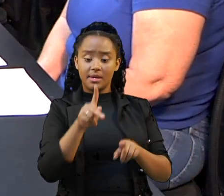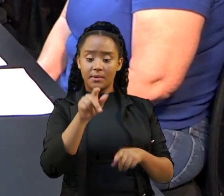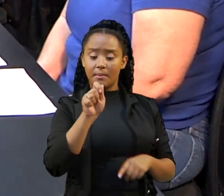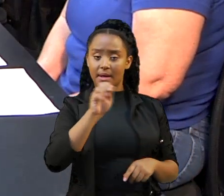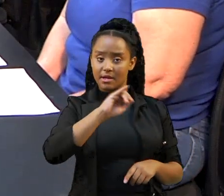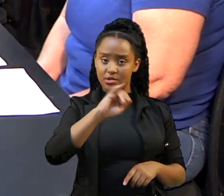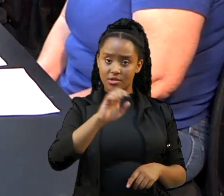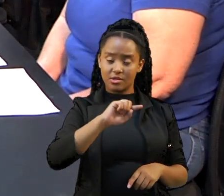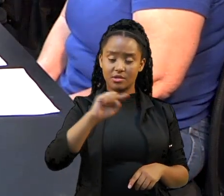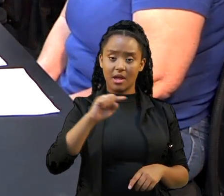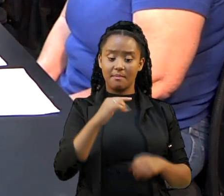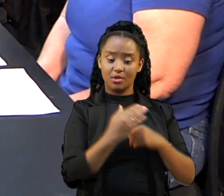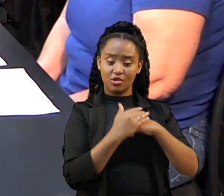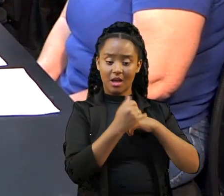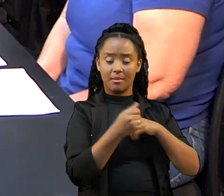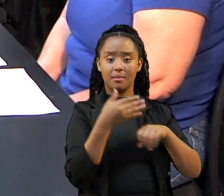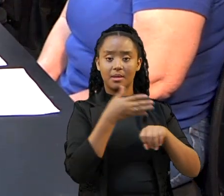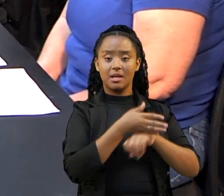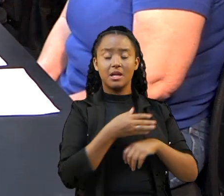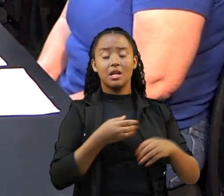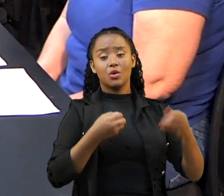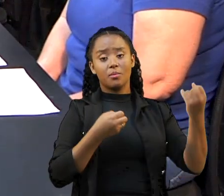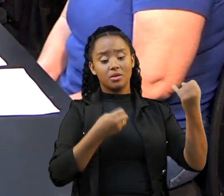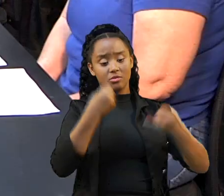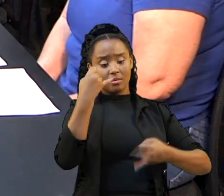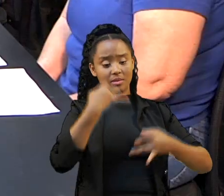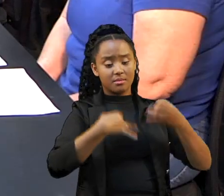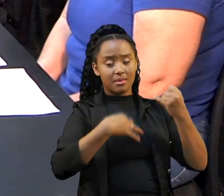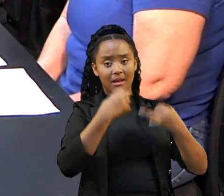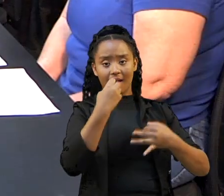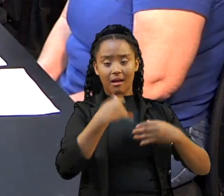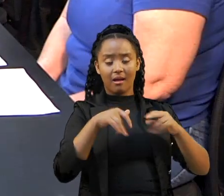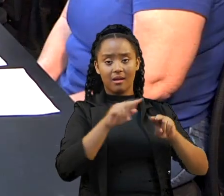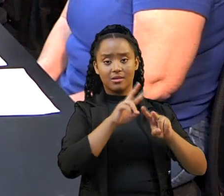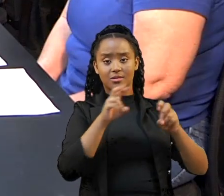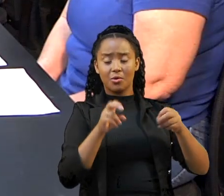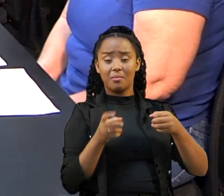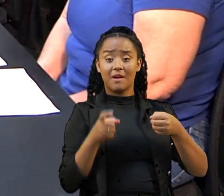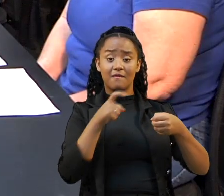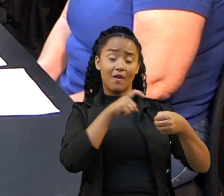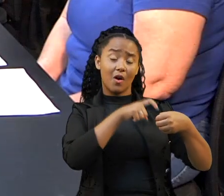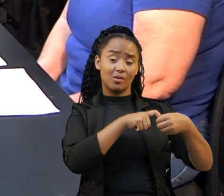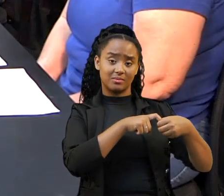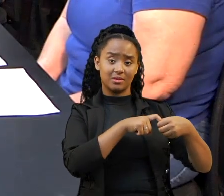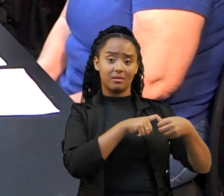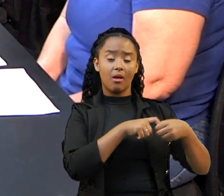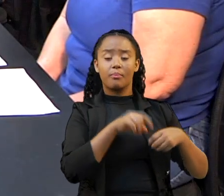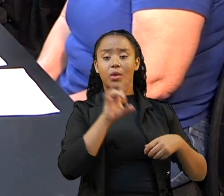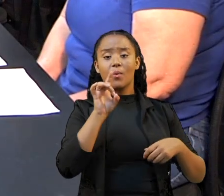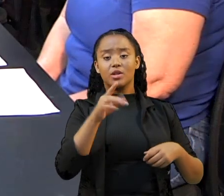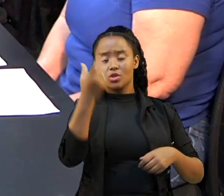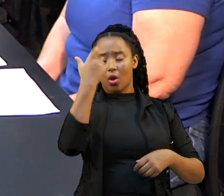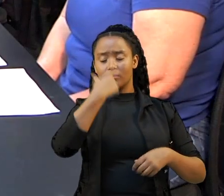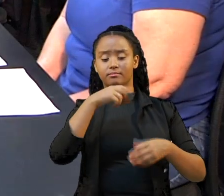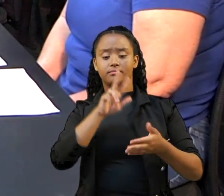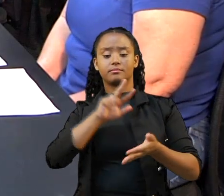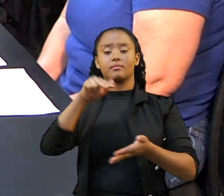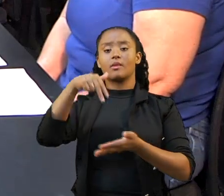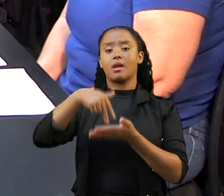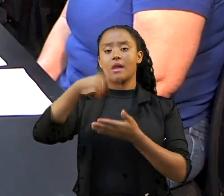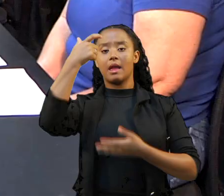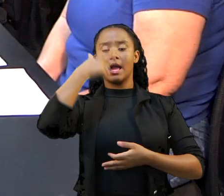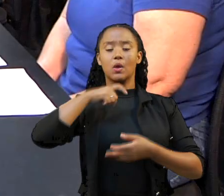também, e ele começou a falar para mim sobre essa questão de retomada, e que não é só se autodeclarar, não é só